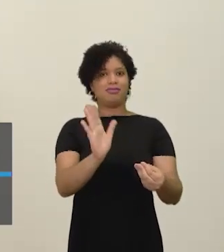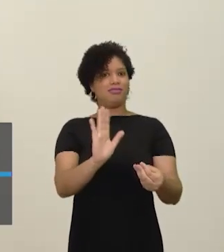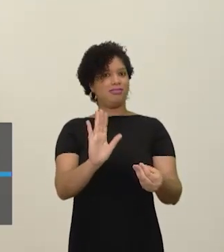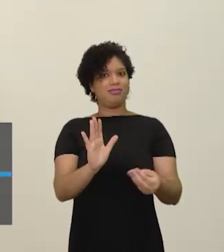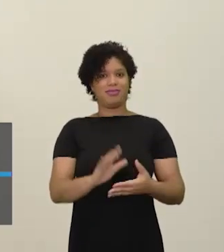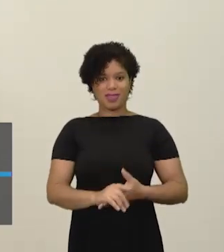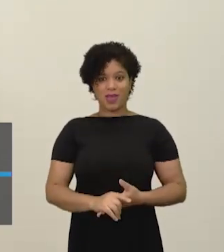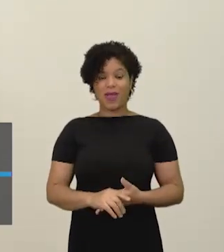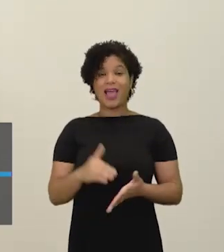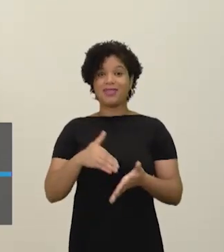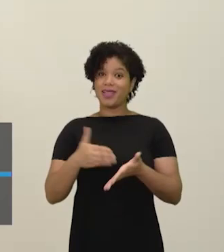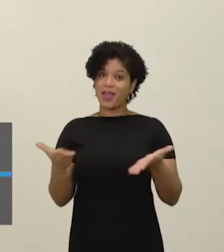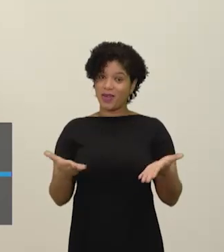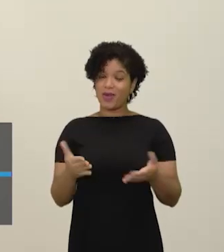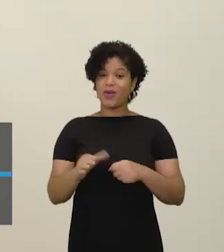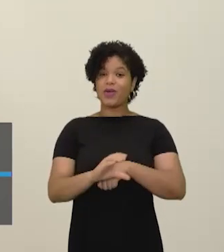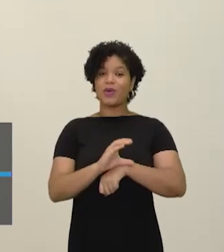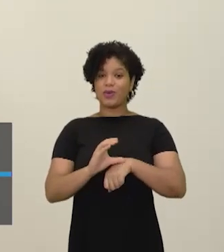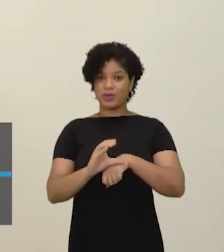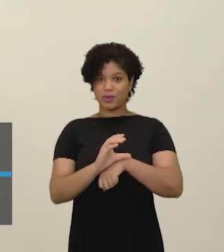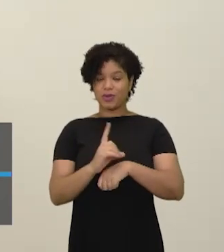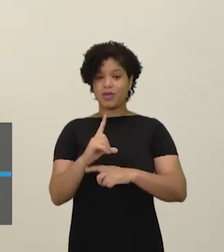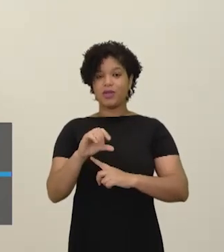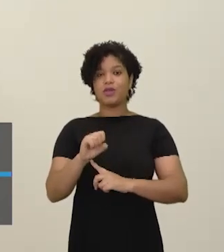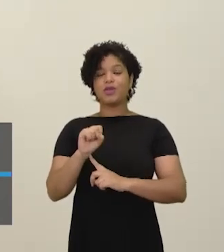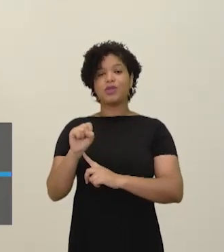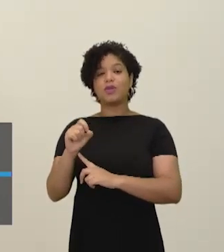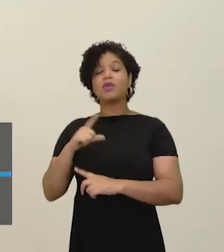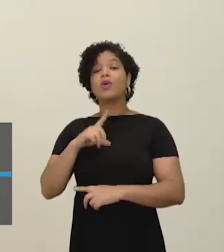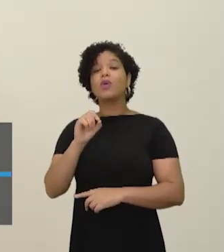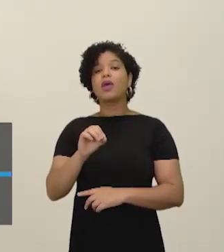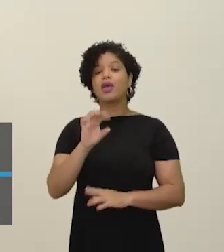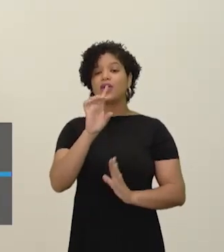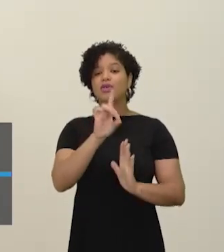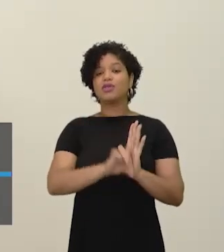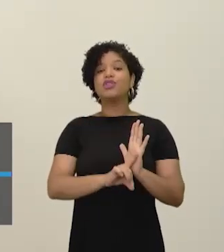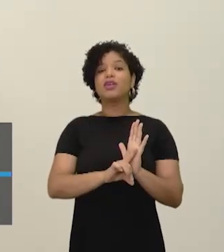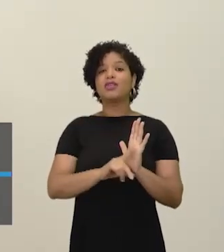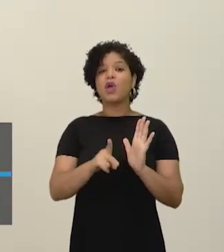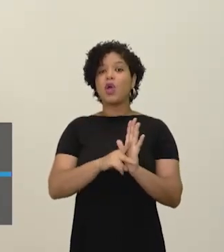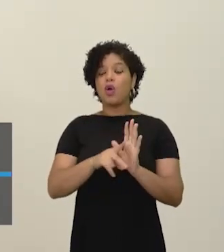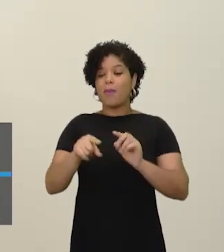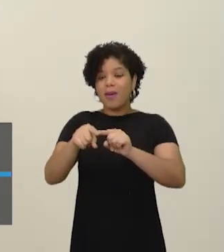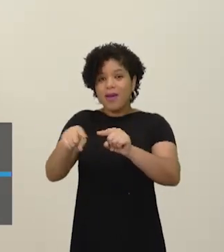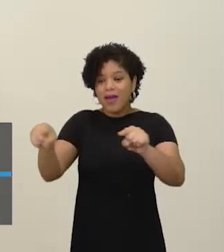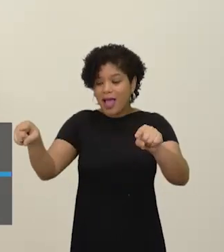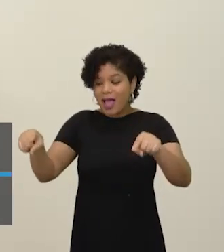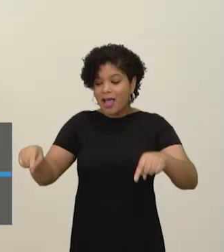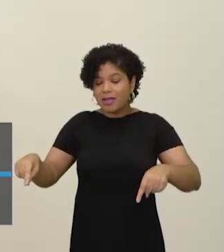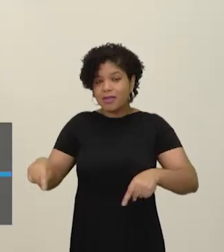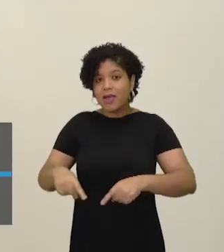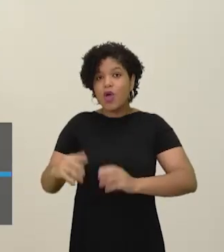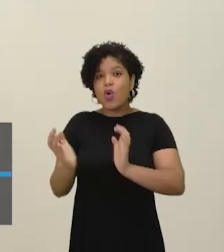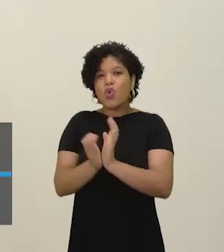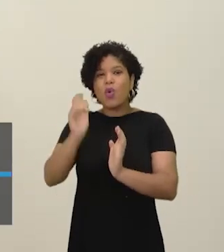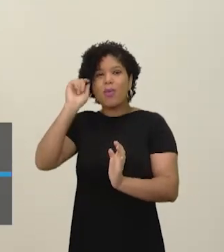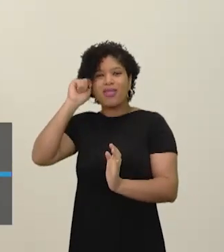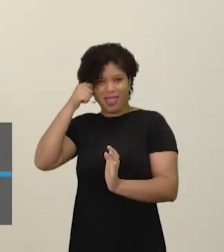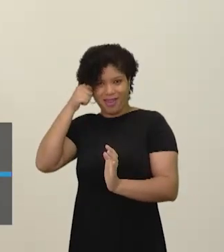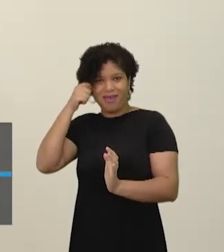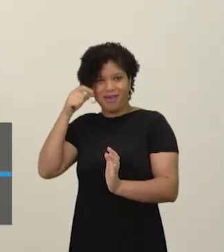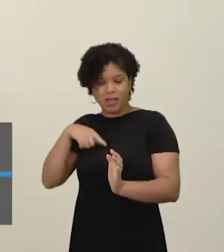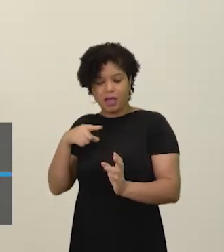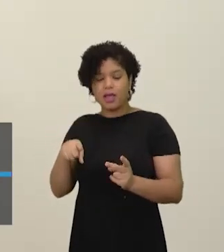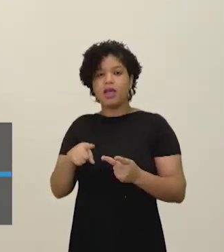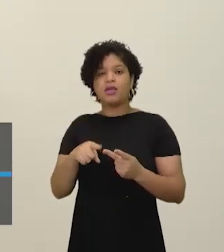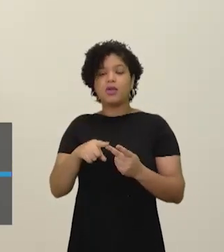nós temos na Constituição garantido, por exemplo, o direito à demarcação de terras quilombolas, indígenas. Então,